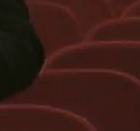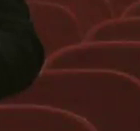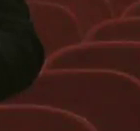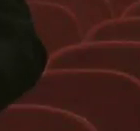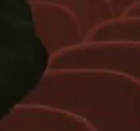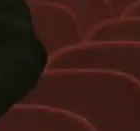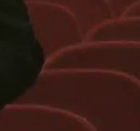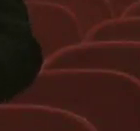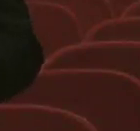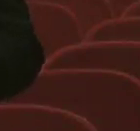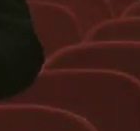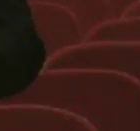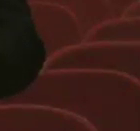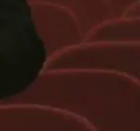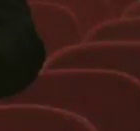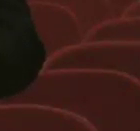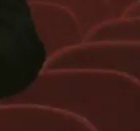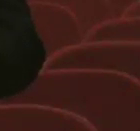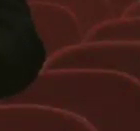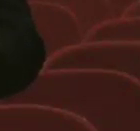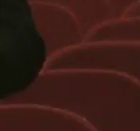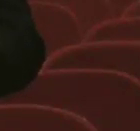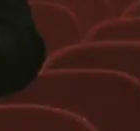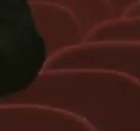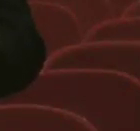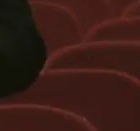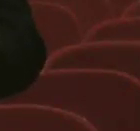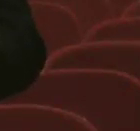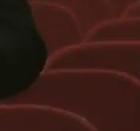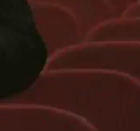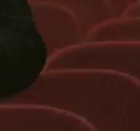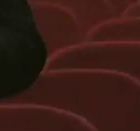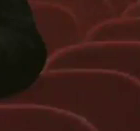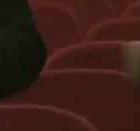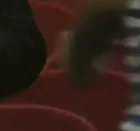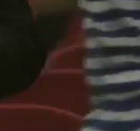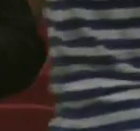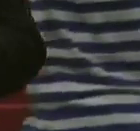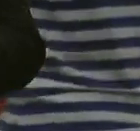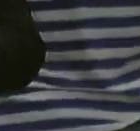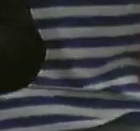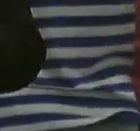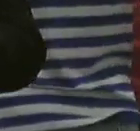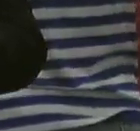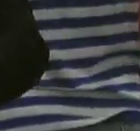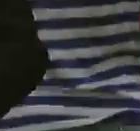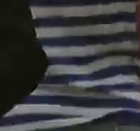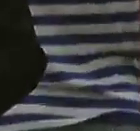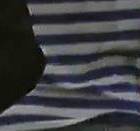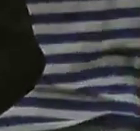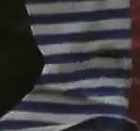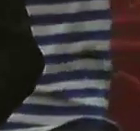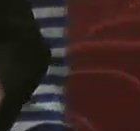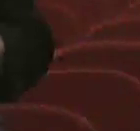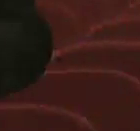de Oliveira e o terceiro sobre denominação de rua Senhorinha Altino Virgílio Estrela,